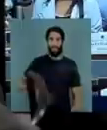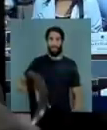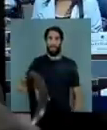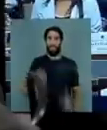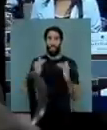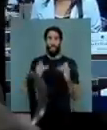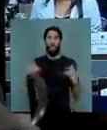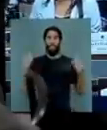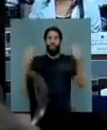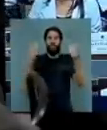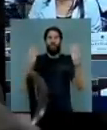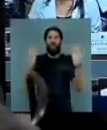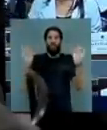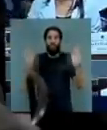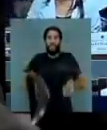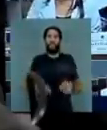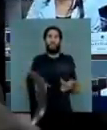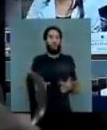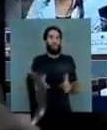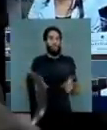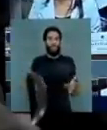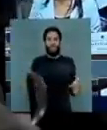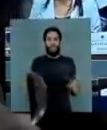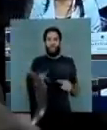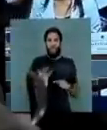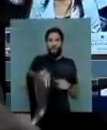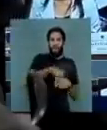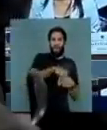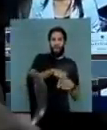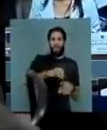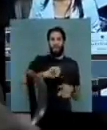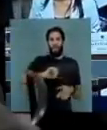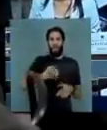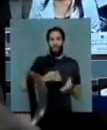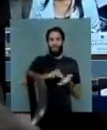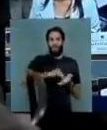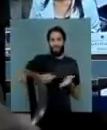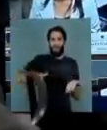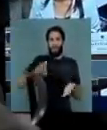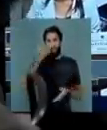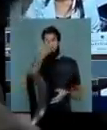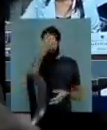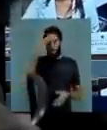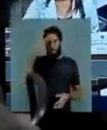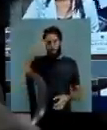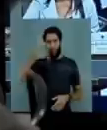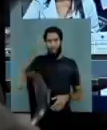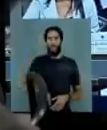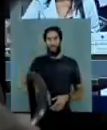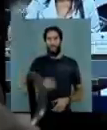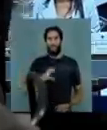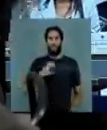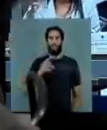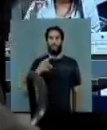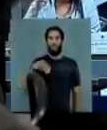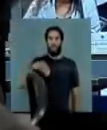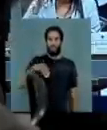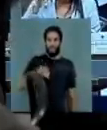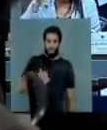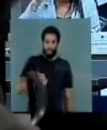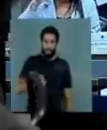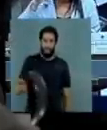não tem competência para incluir ou excluir qualquer membro dessa comissão parlamentarista de inquérito